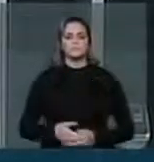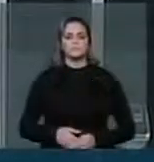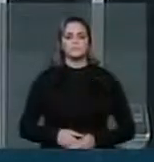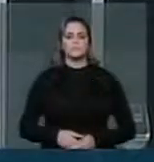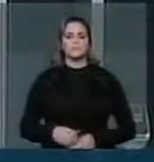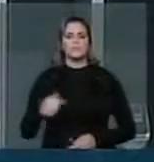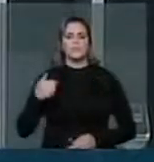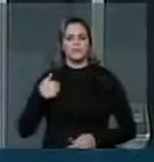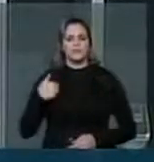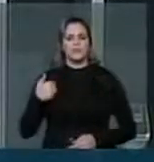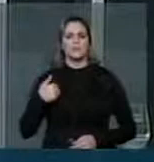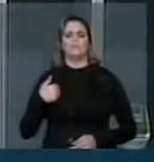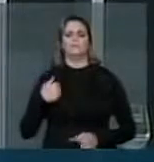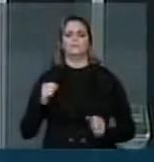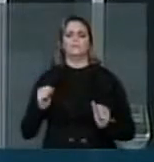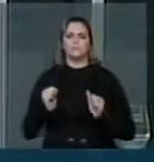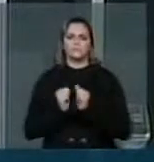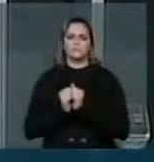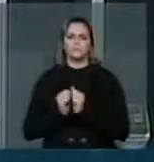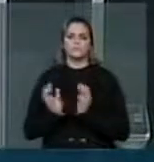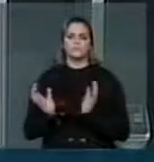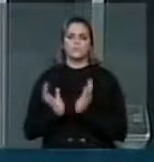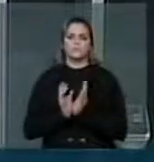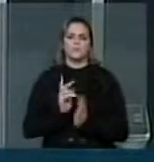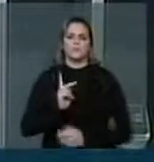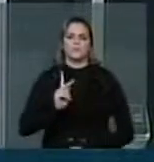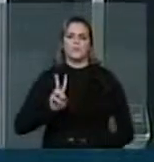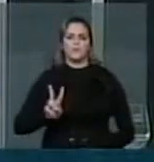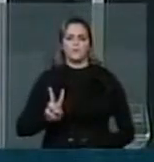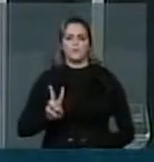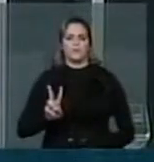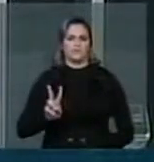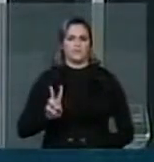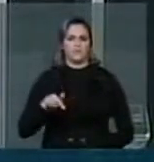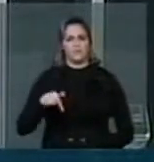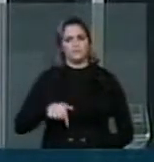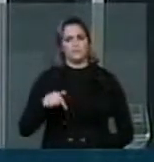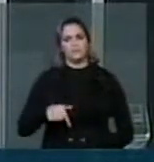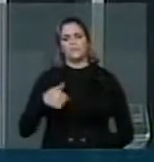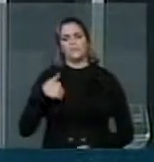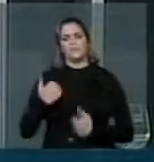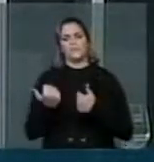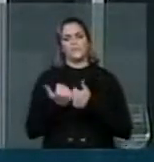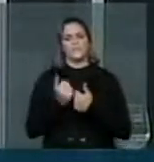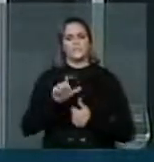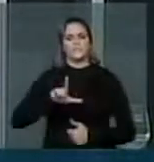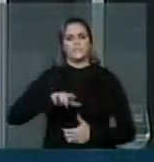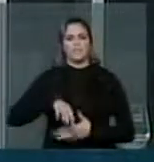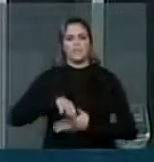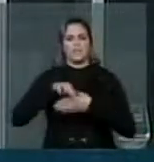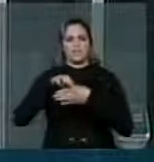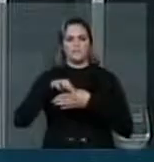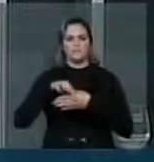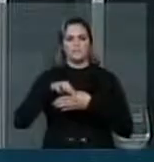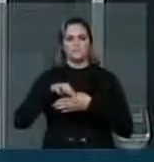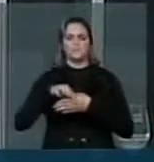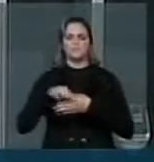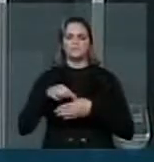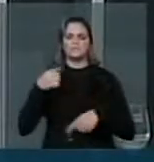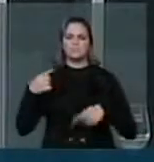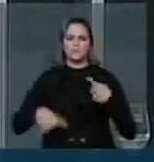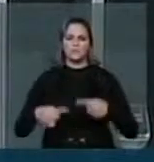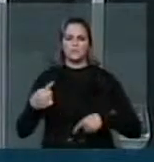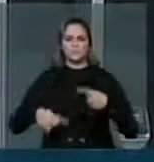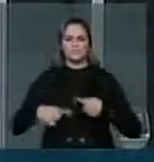uniu essencialmente ao Partido Verde, do qual nesta casa sou vice-líder. A toda essa